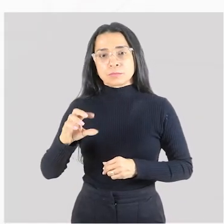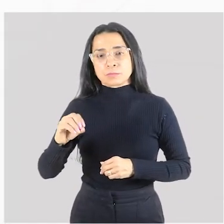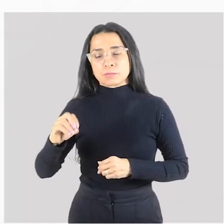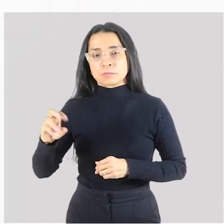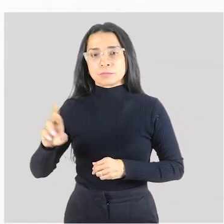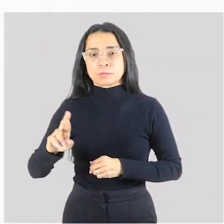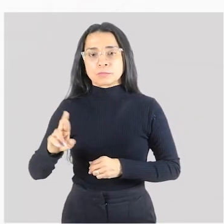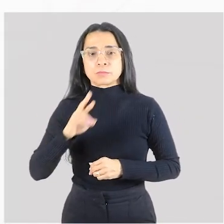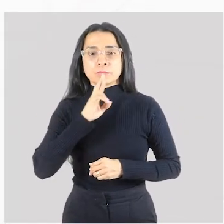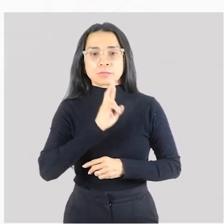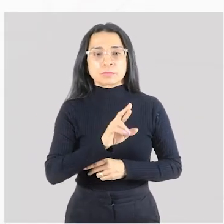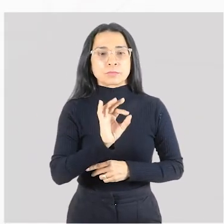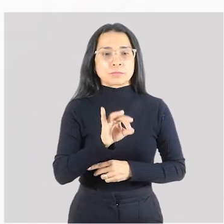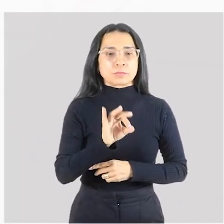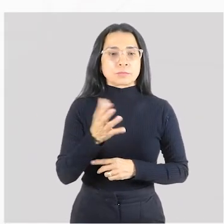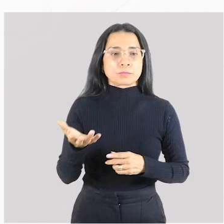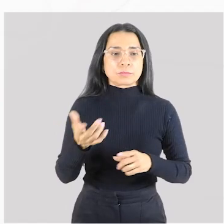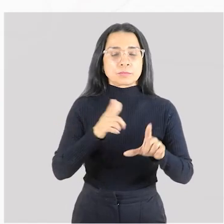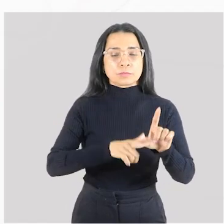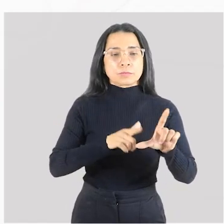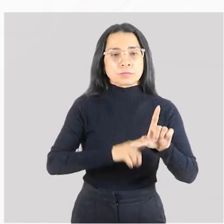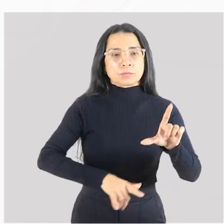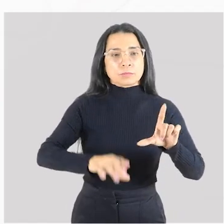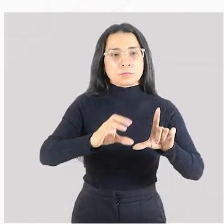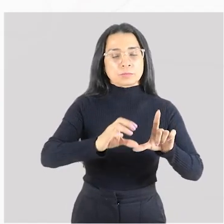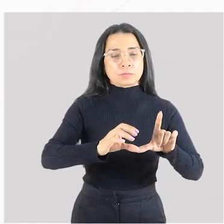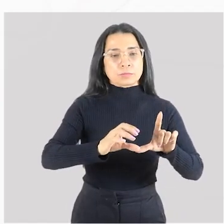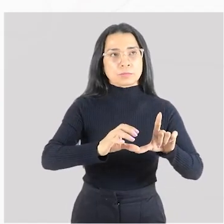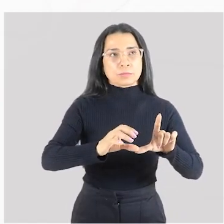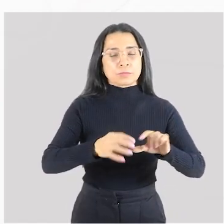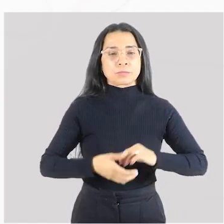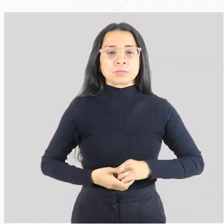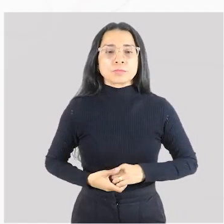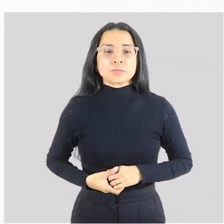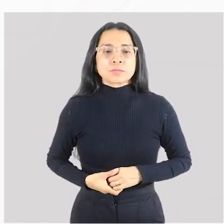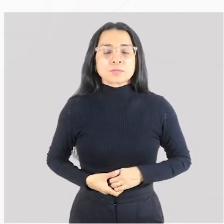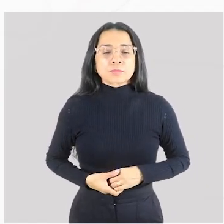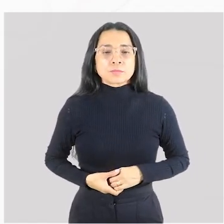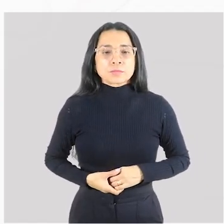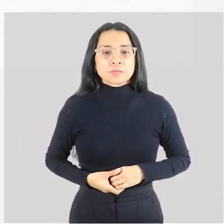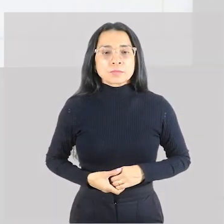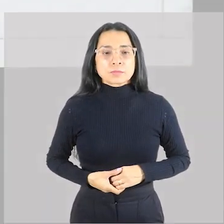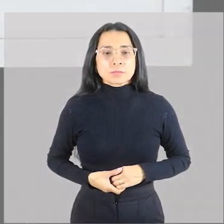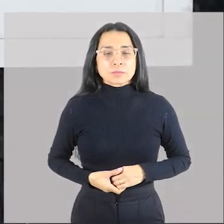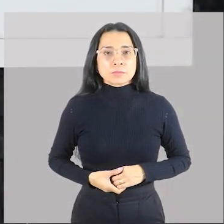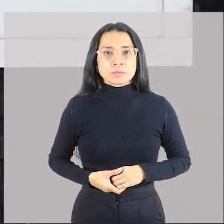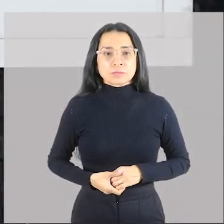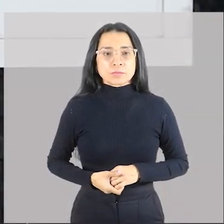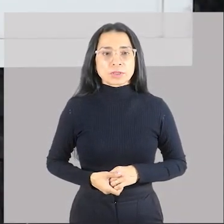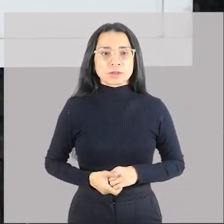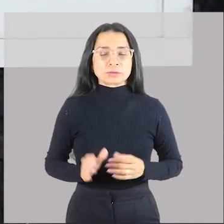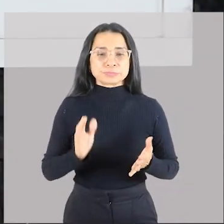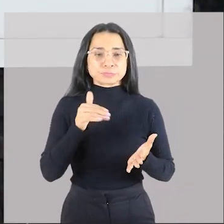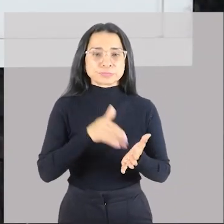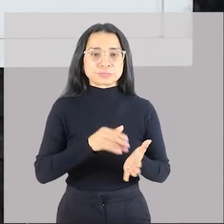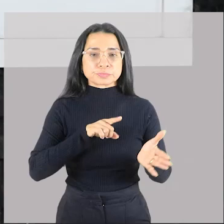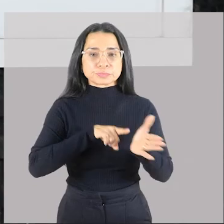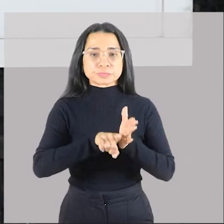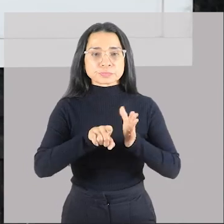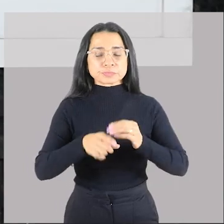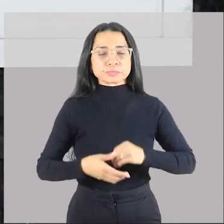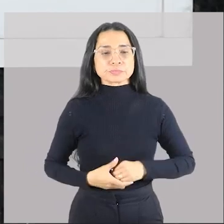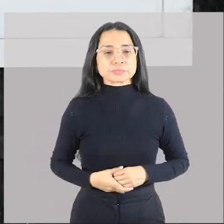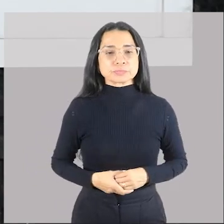Certo? Resposta correta da nossa questão é a letra C. Certinho? Vamos para a nossa última